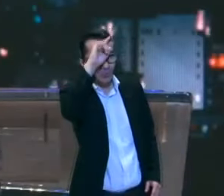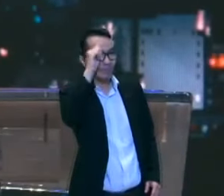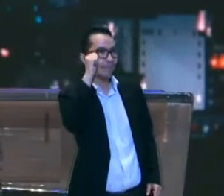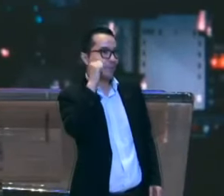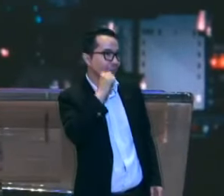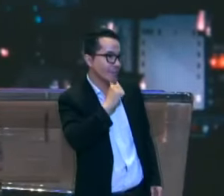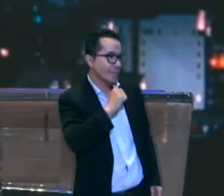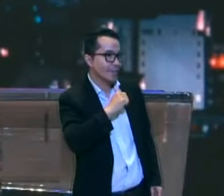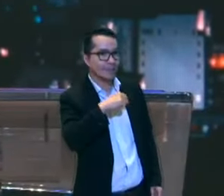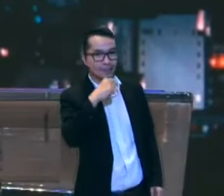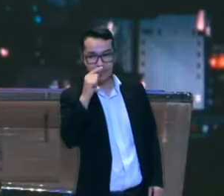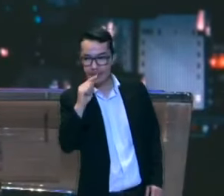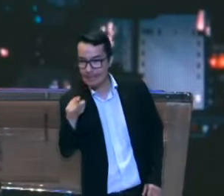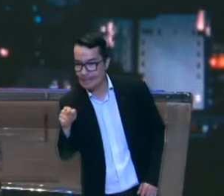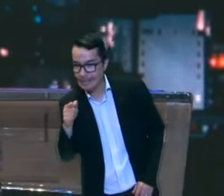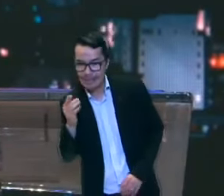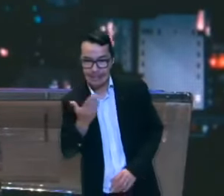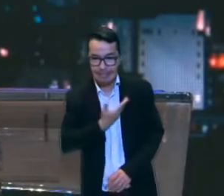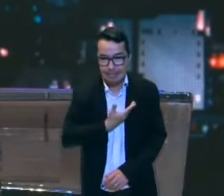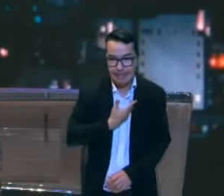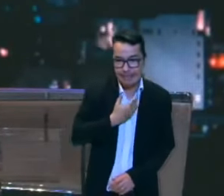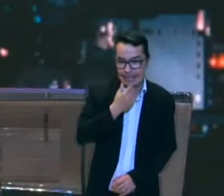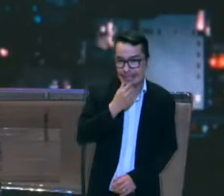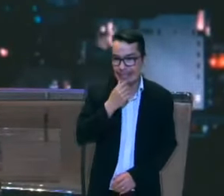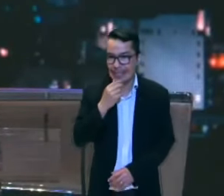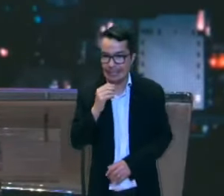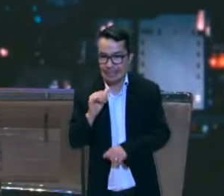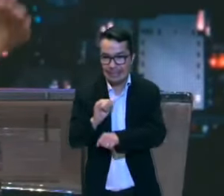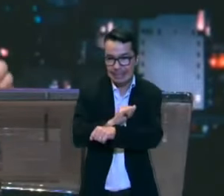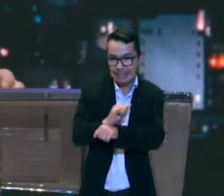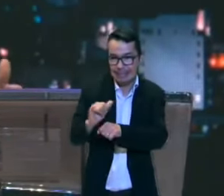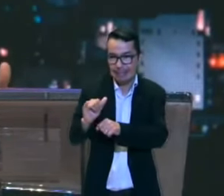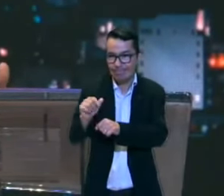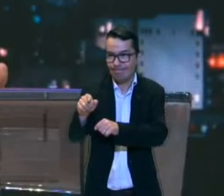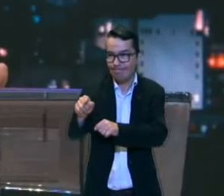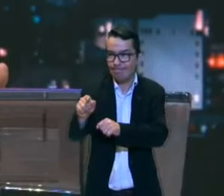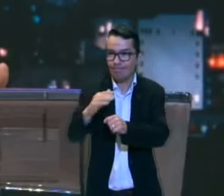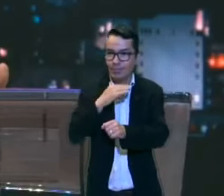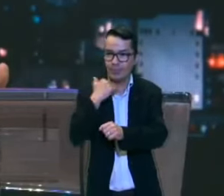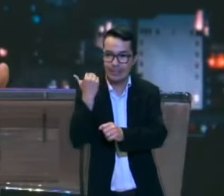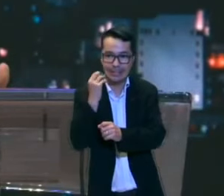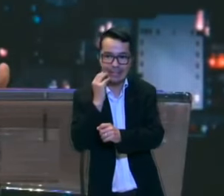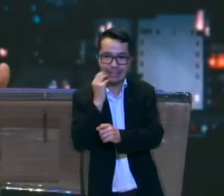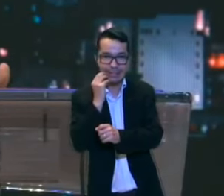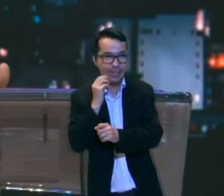E sabe, uma série de situações vem adiante.